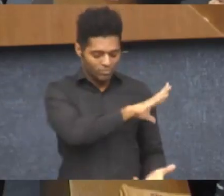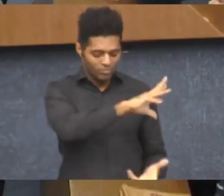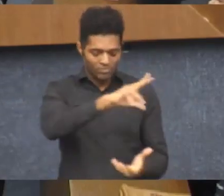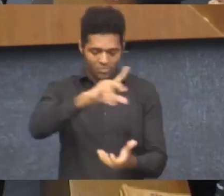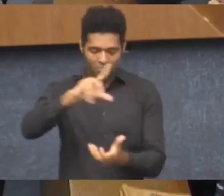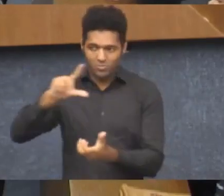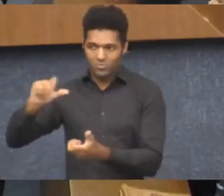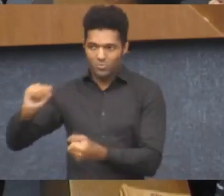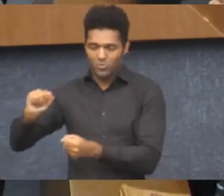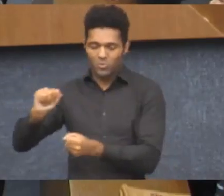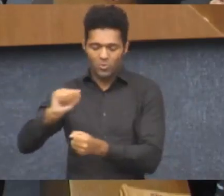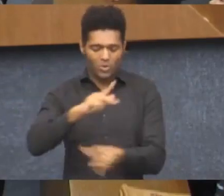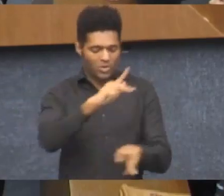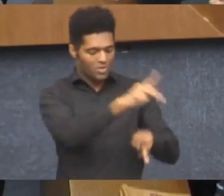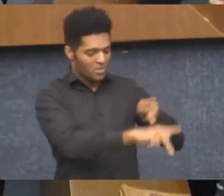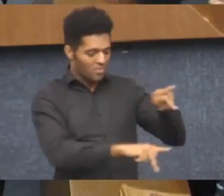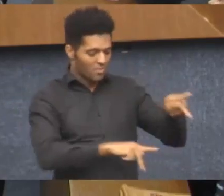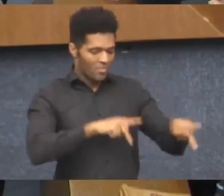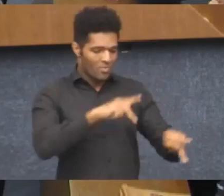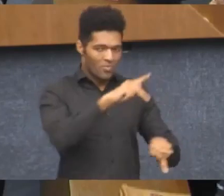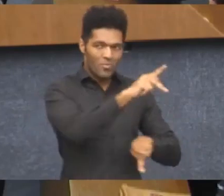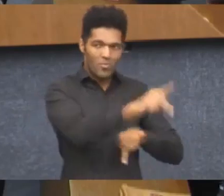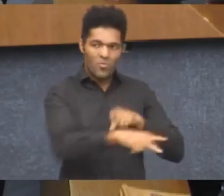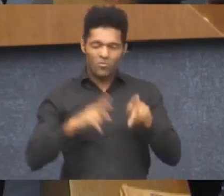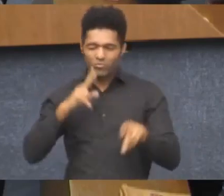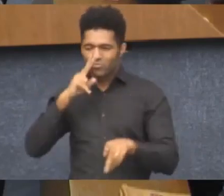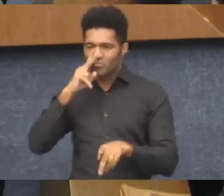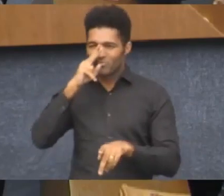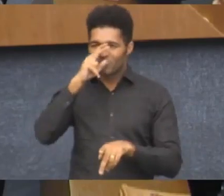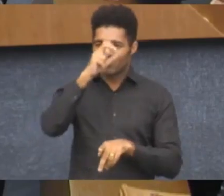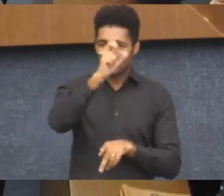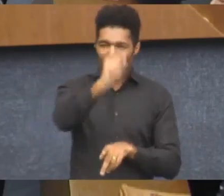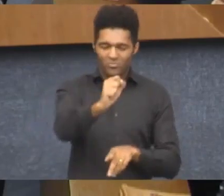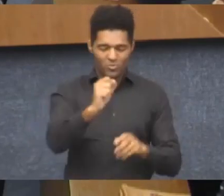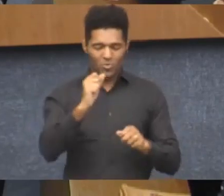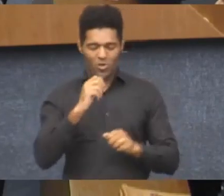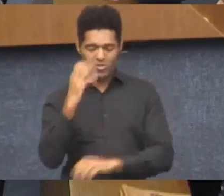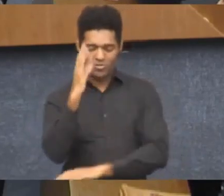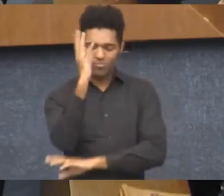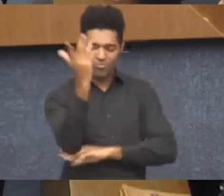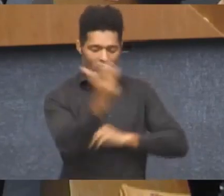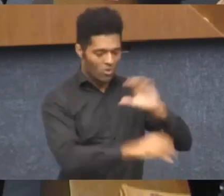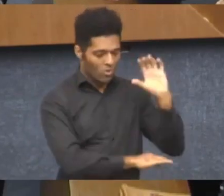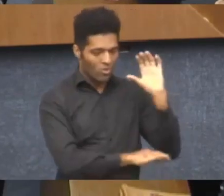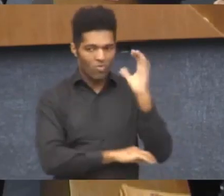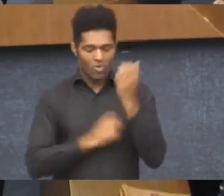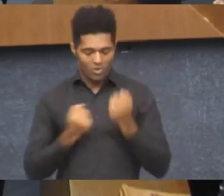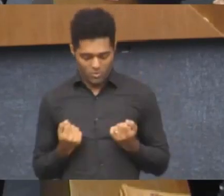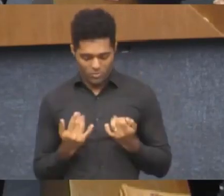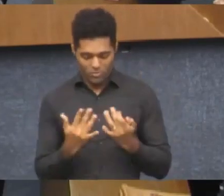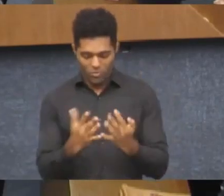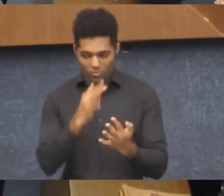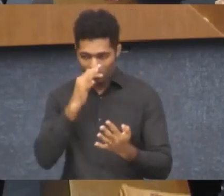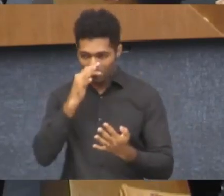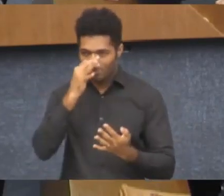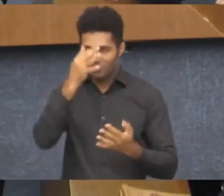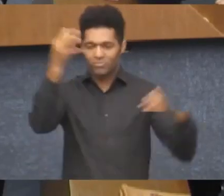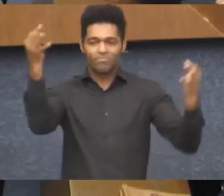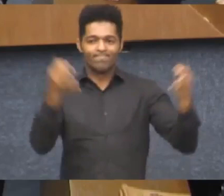do que a terra mais garrida, teus risonhos lindos campos têm